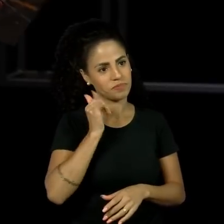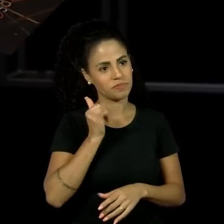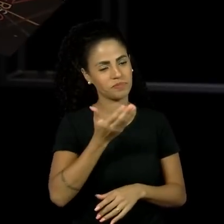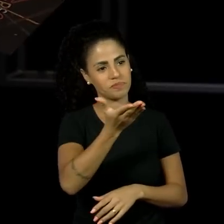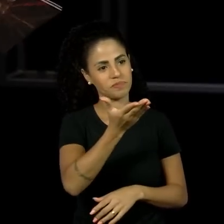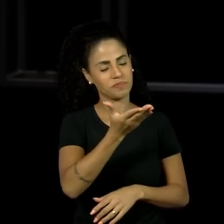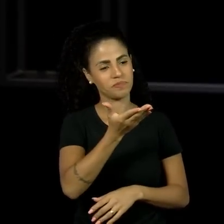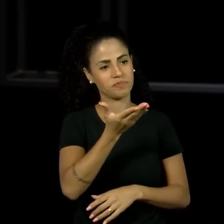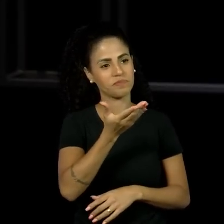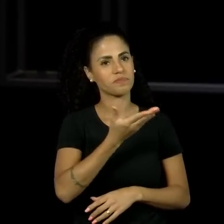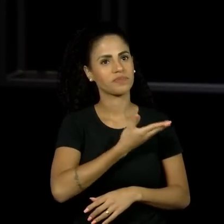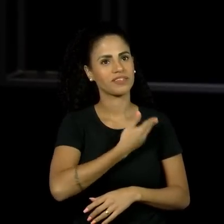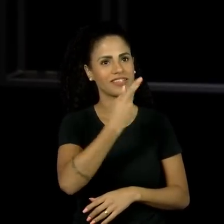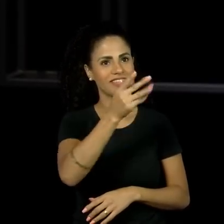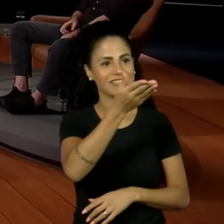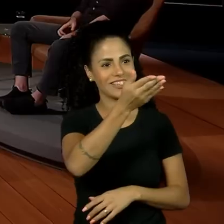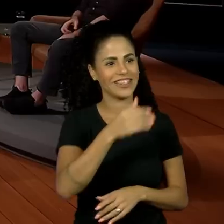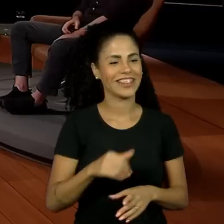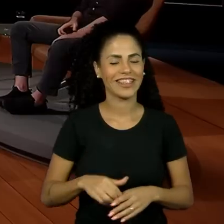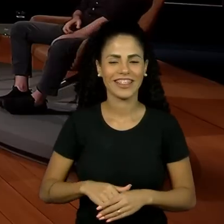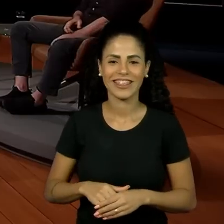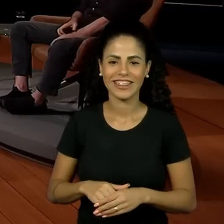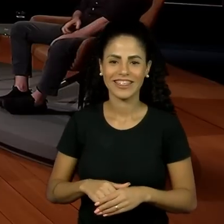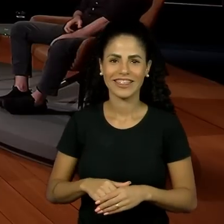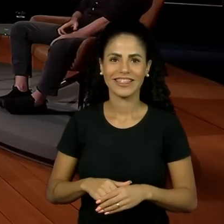grande parceira.